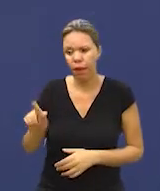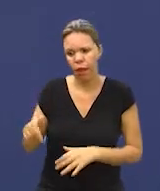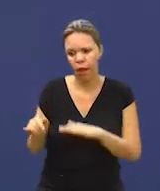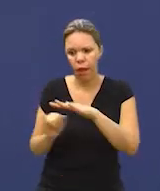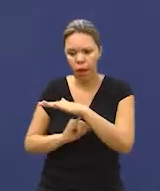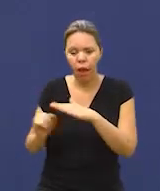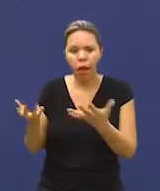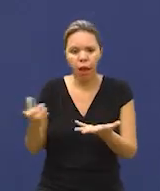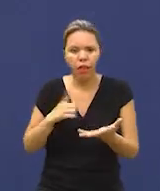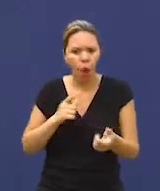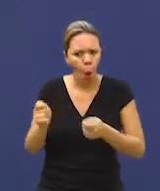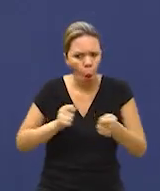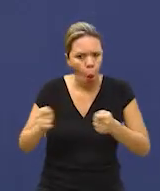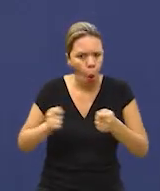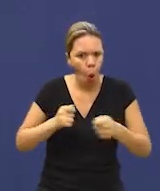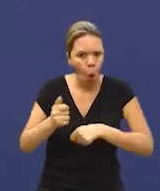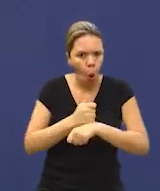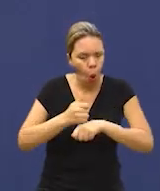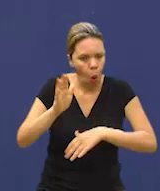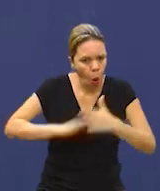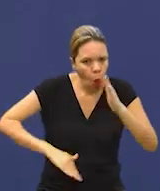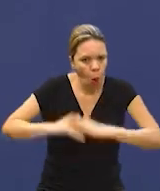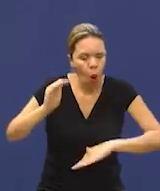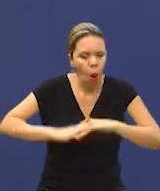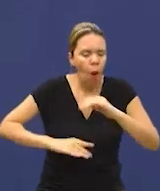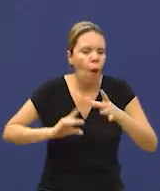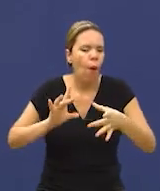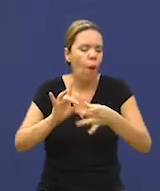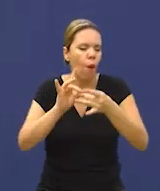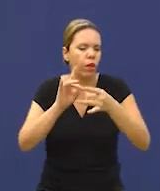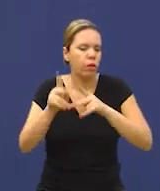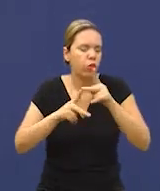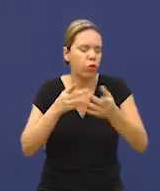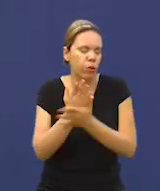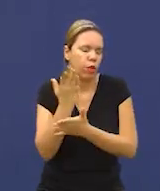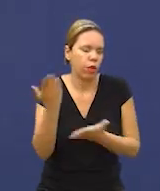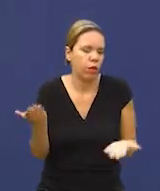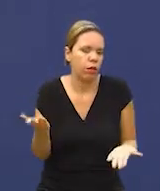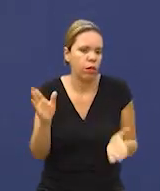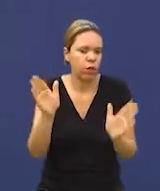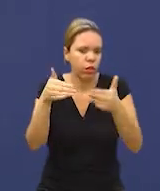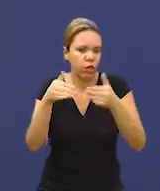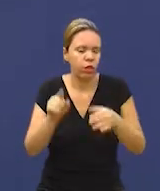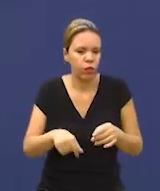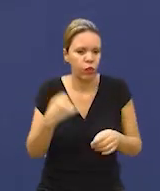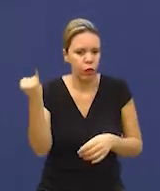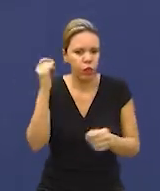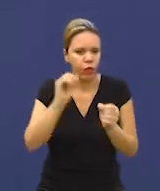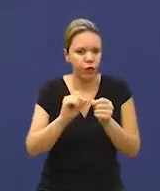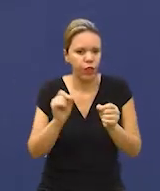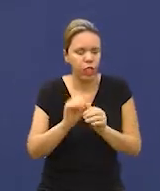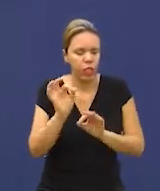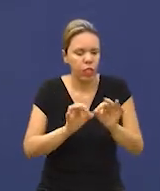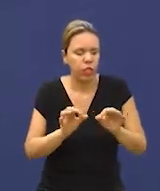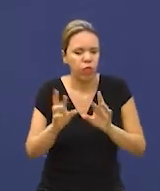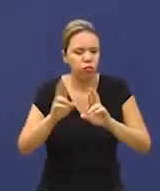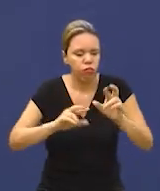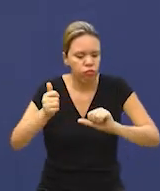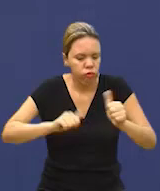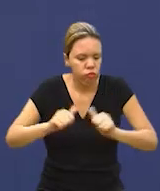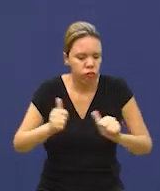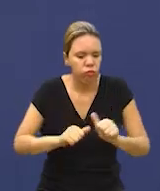que ela quer ter o controle dos seus associados. E nesse sentido, é importante fazer um exame que vai demonstrar se